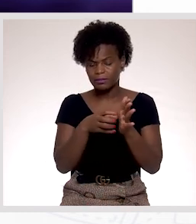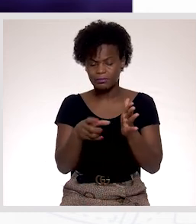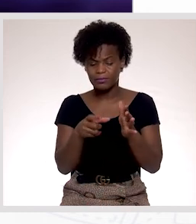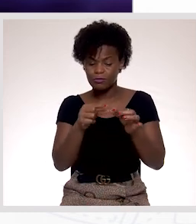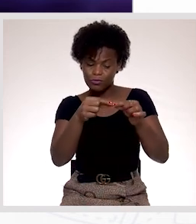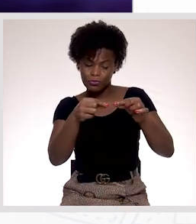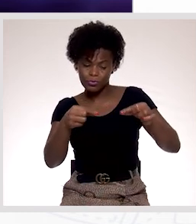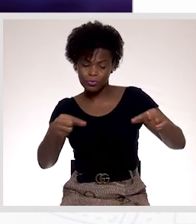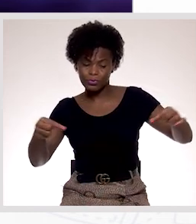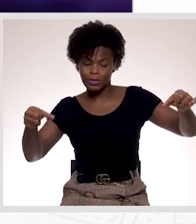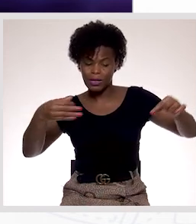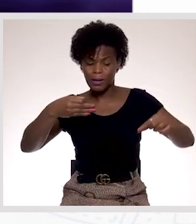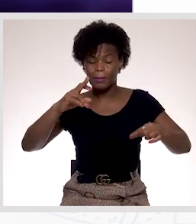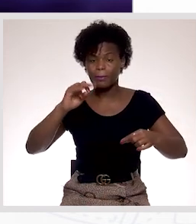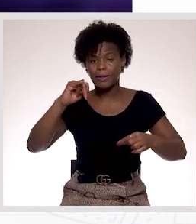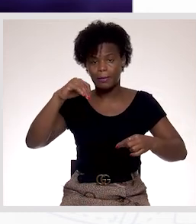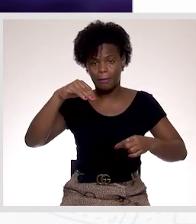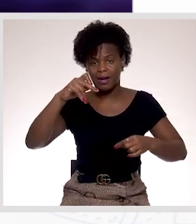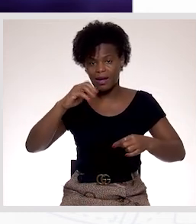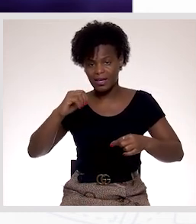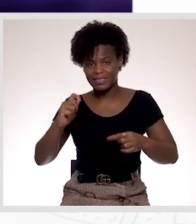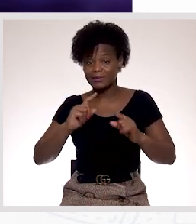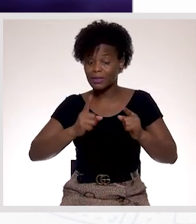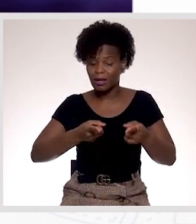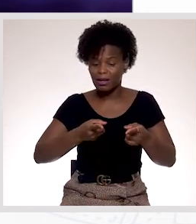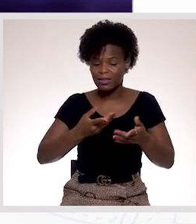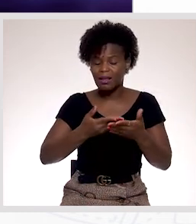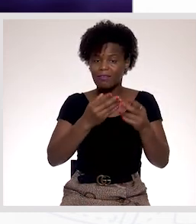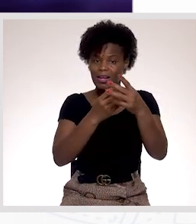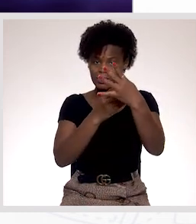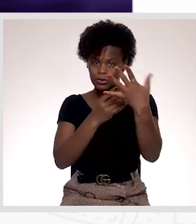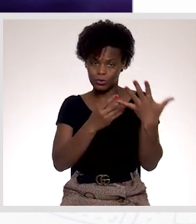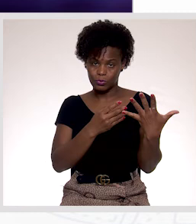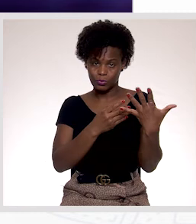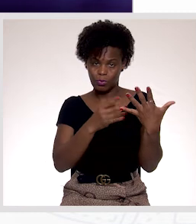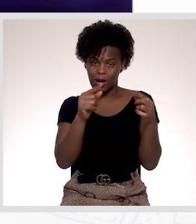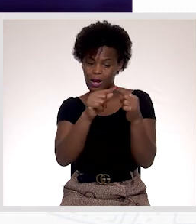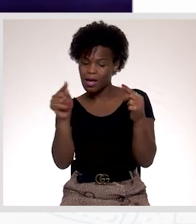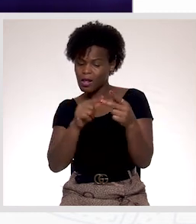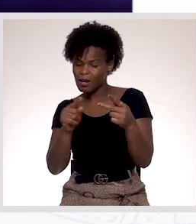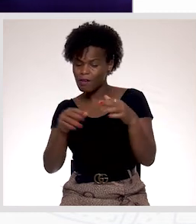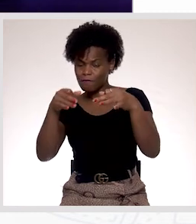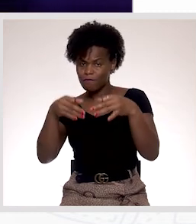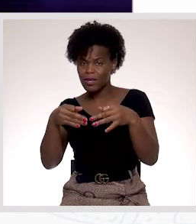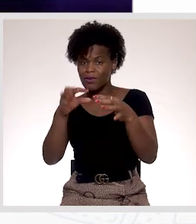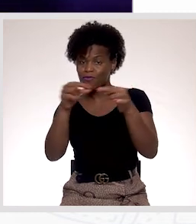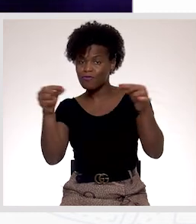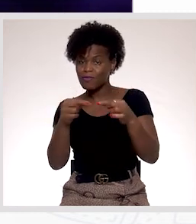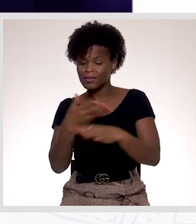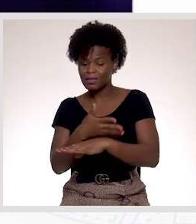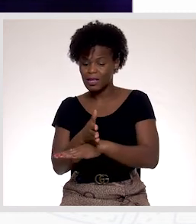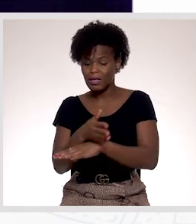fios utiliza primase para adicionar iniciadores à frente da 5' final do fio atrasado.